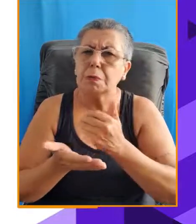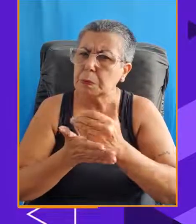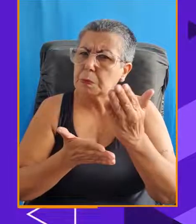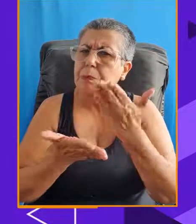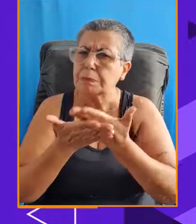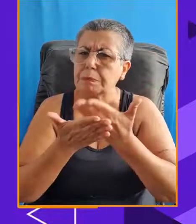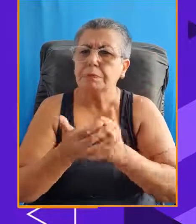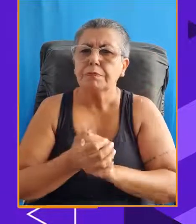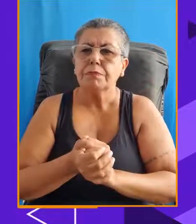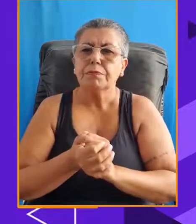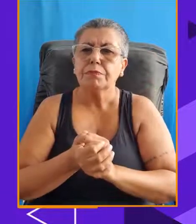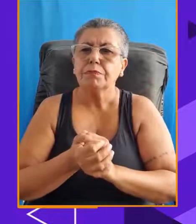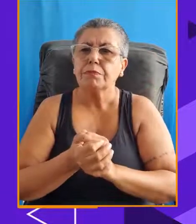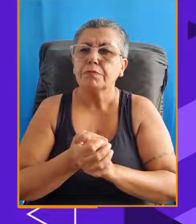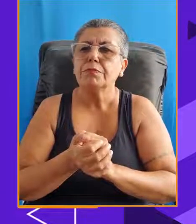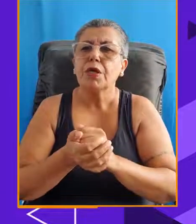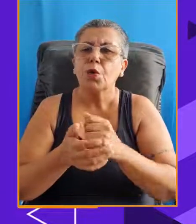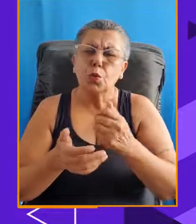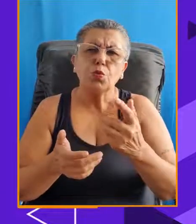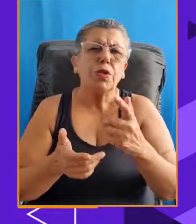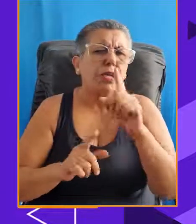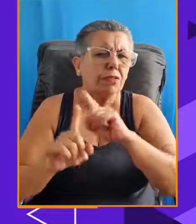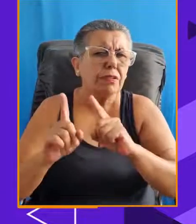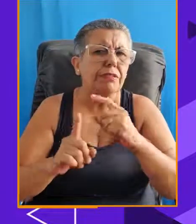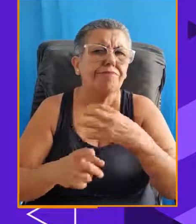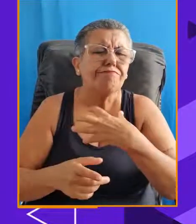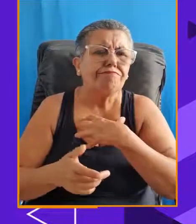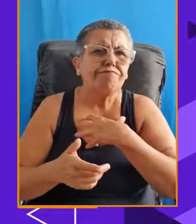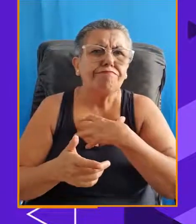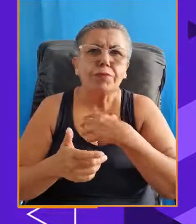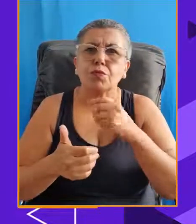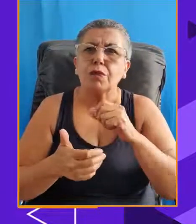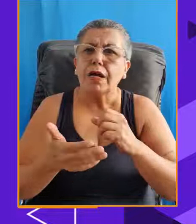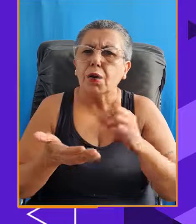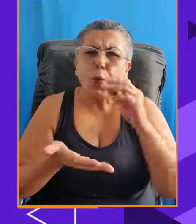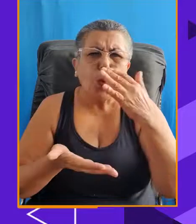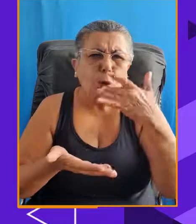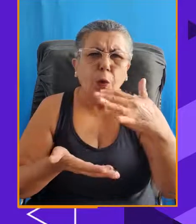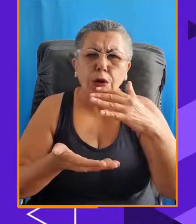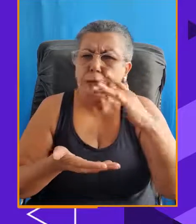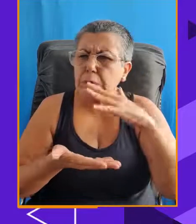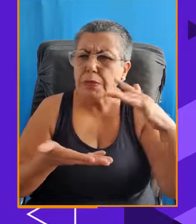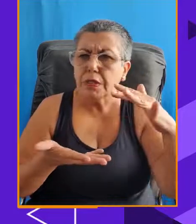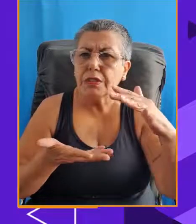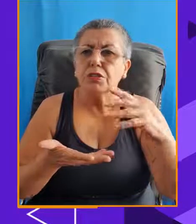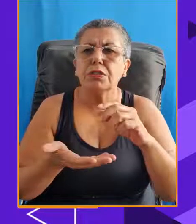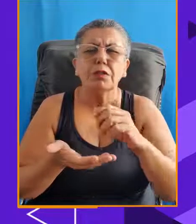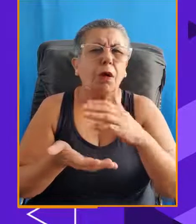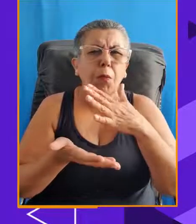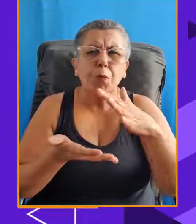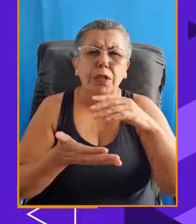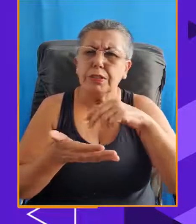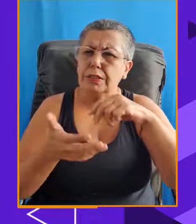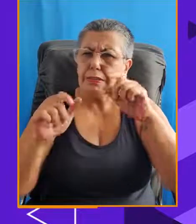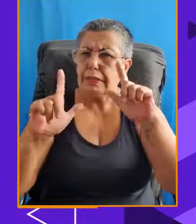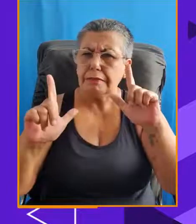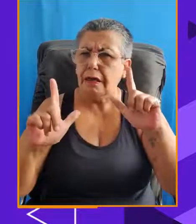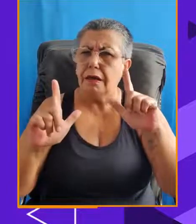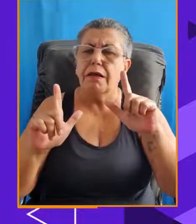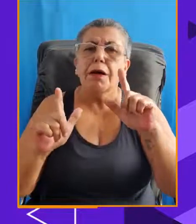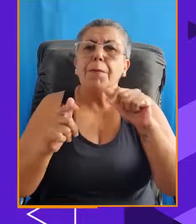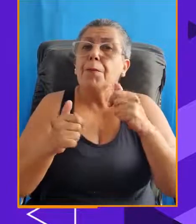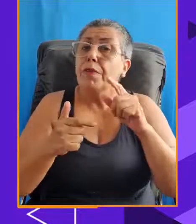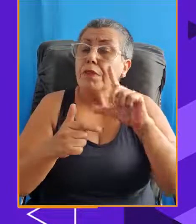estudos. Costuma ser frustrante para o ilustrador o fato de se criarem cores brilhantes e vibrantes na tela, e,